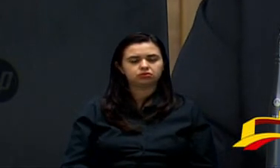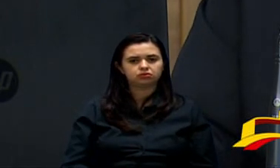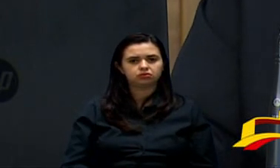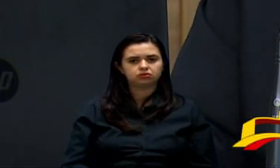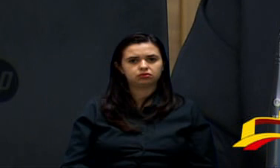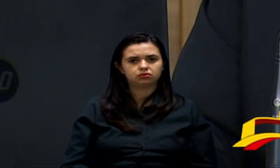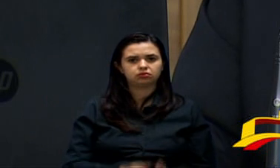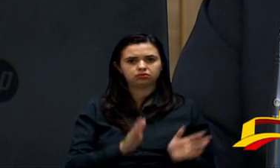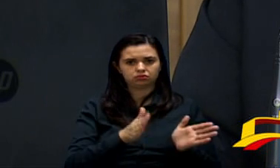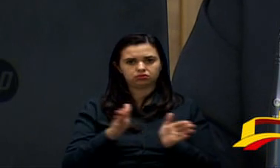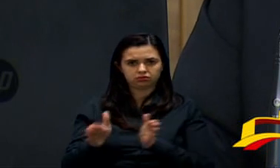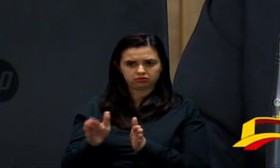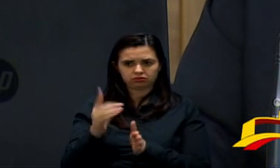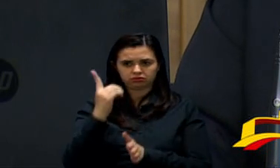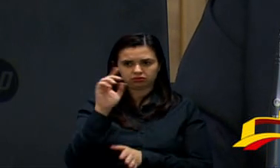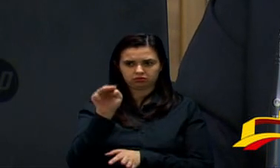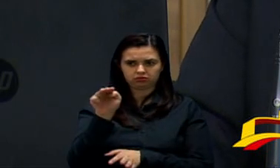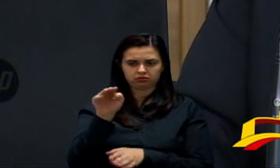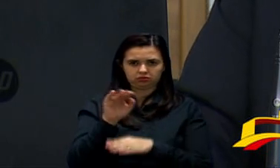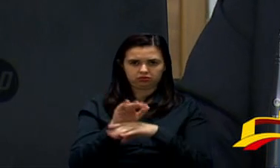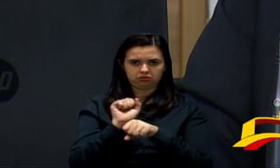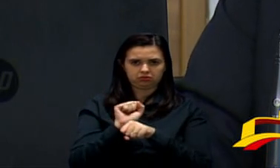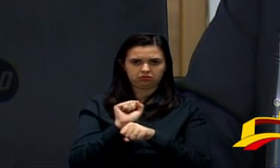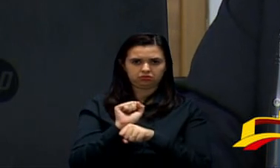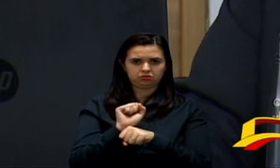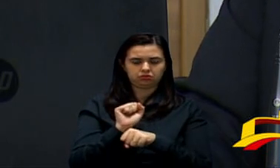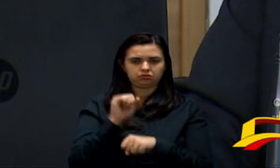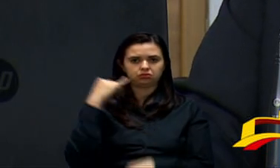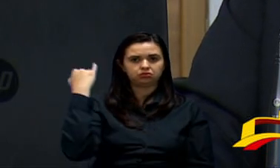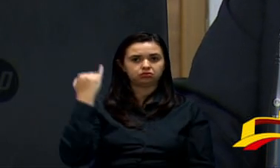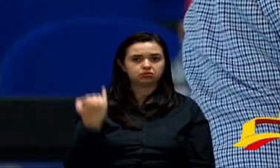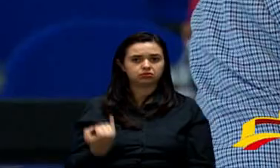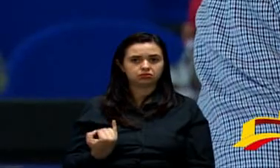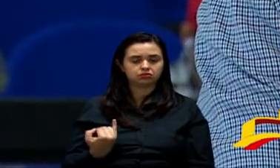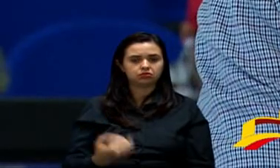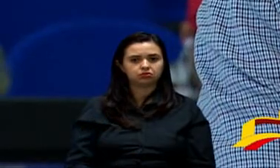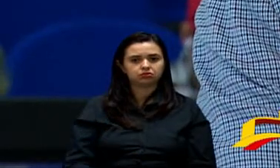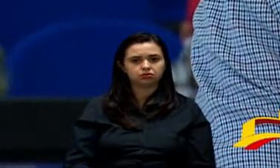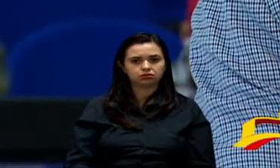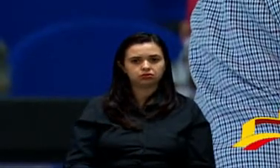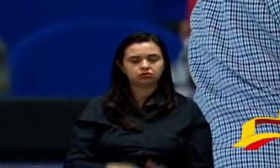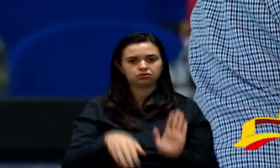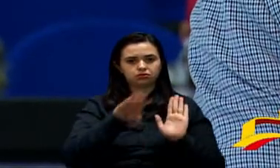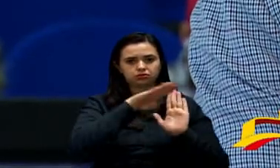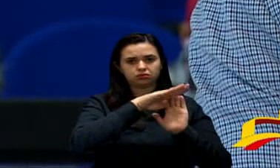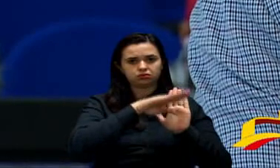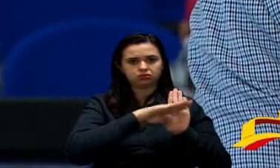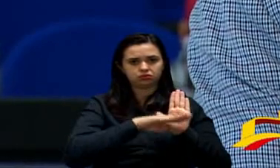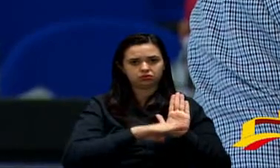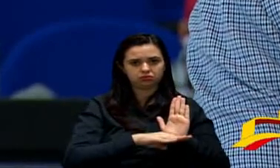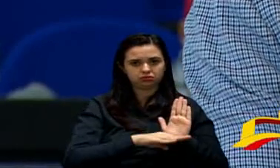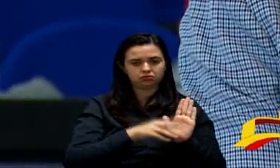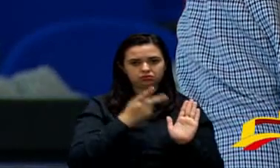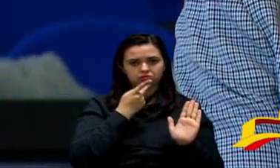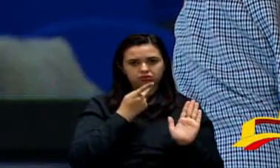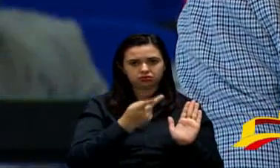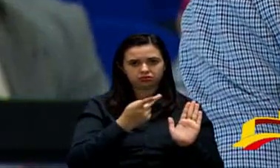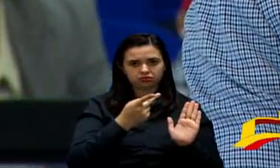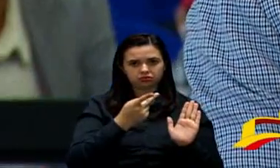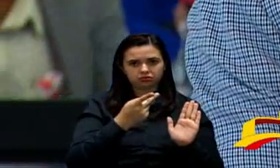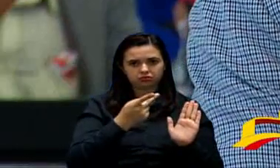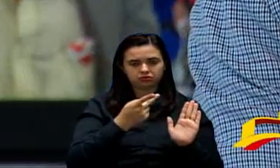Questão de ordem, um minutinho só. Vereador Yara. O requerimento fala repúdio ao